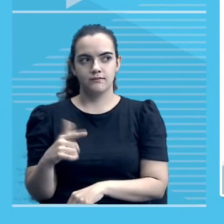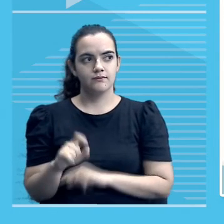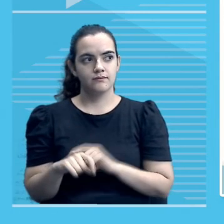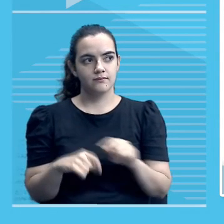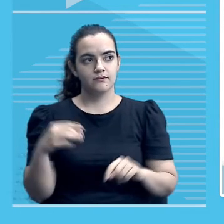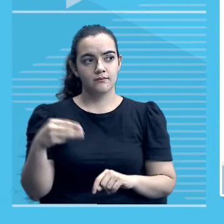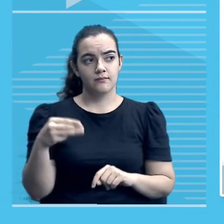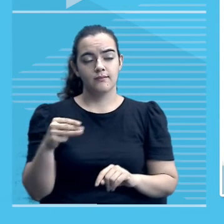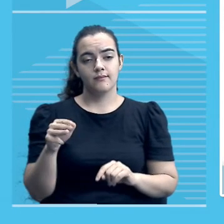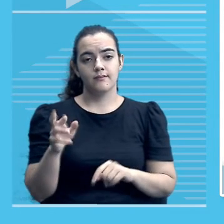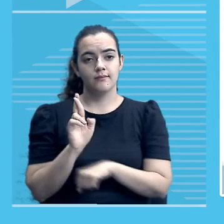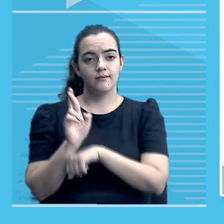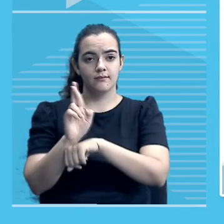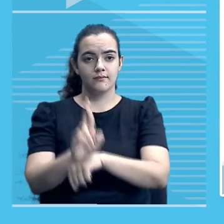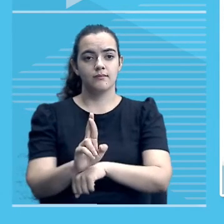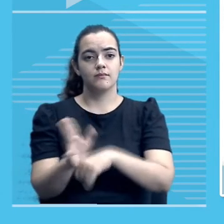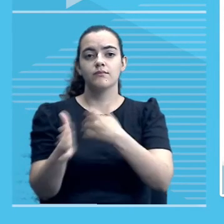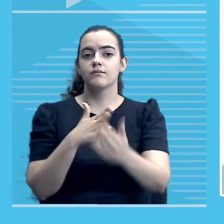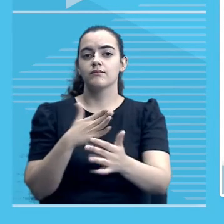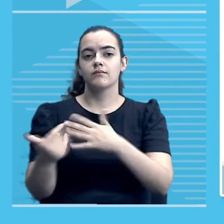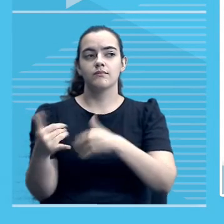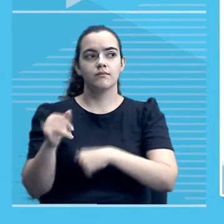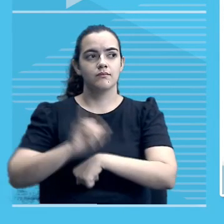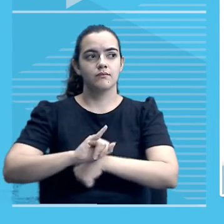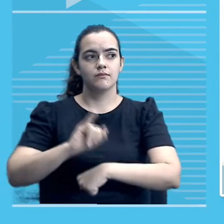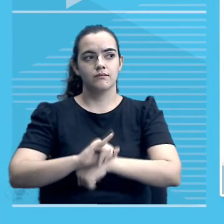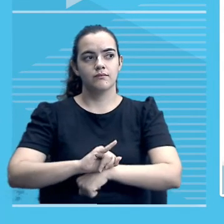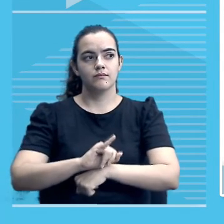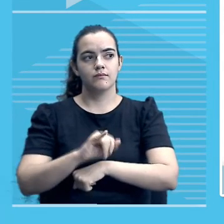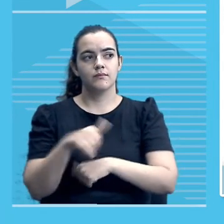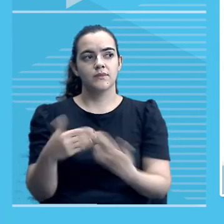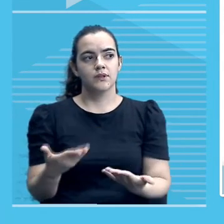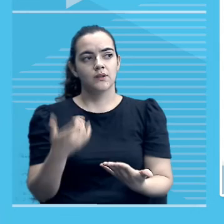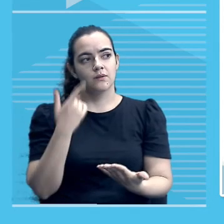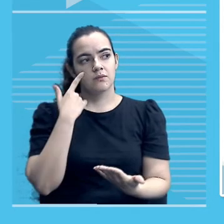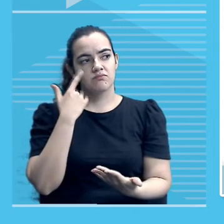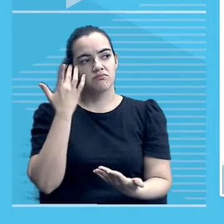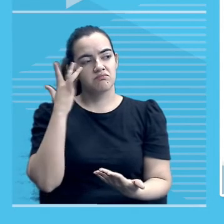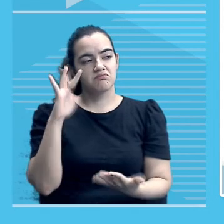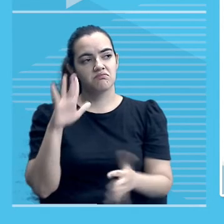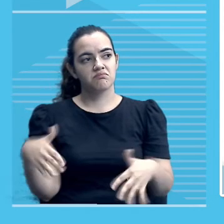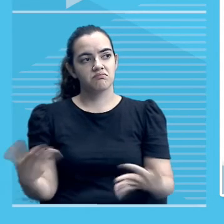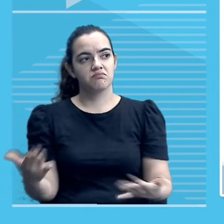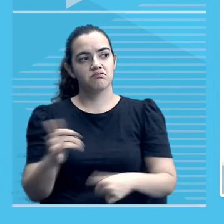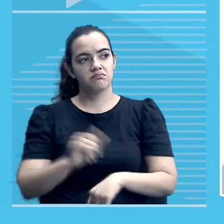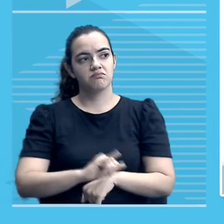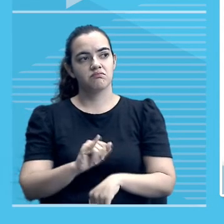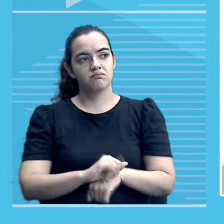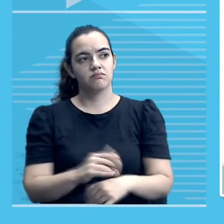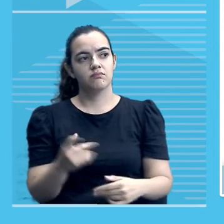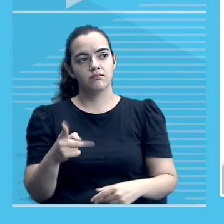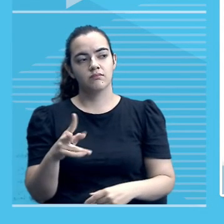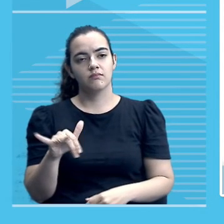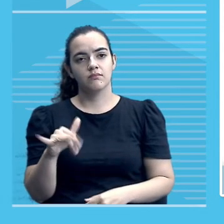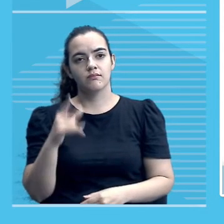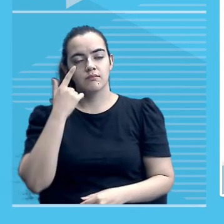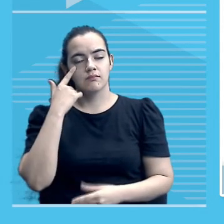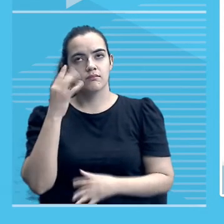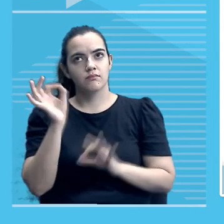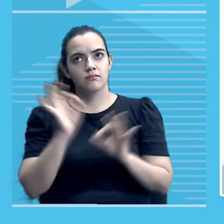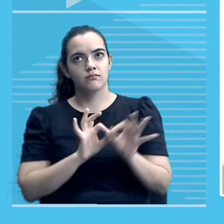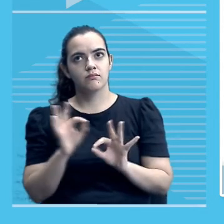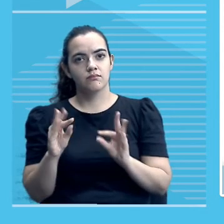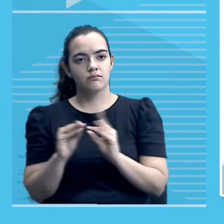conclusão que o metal é mais 2, porque ele me deu aqui. O sulfeto é menos 2. Você inverte as cargas, ó. Invertendo as